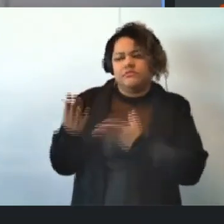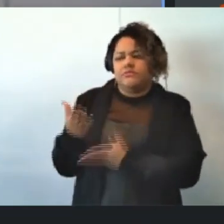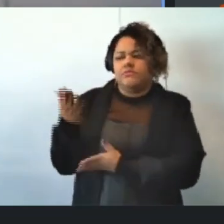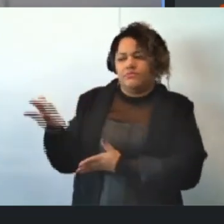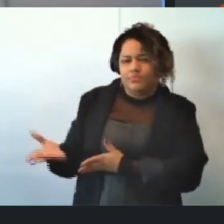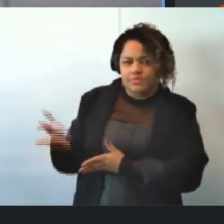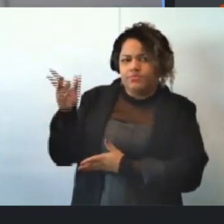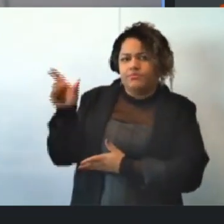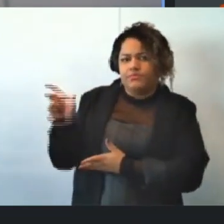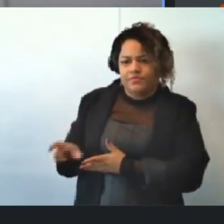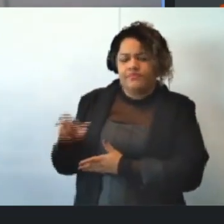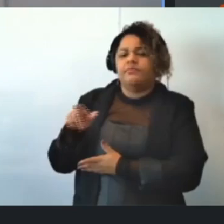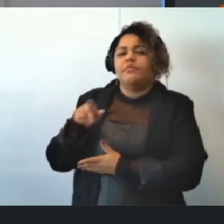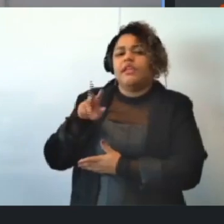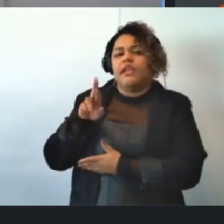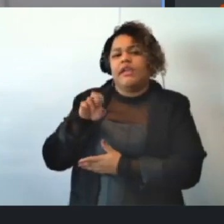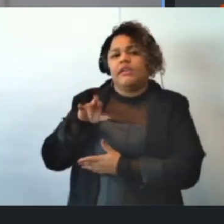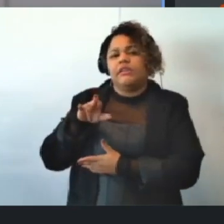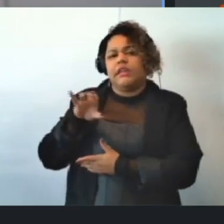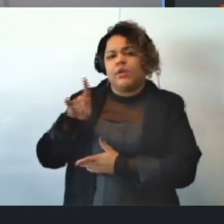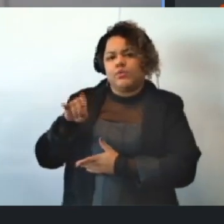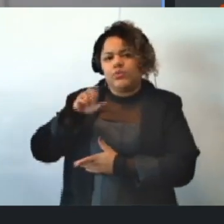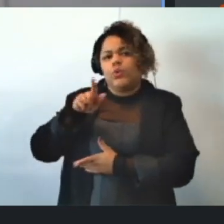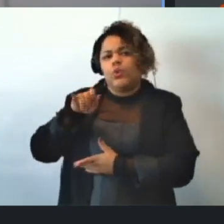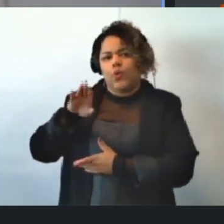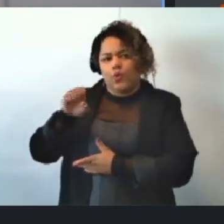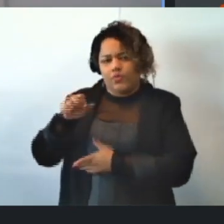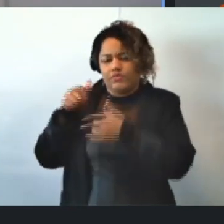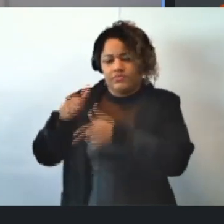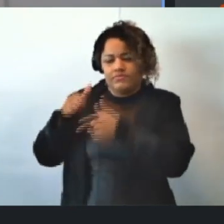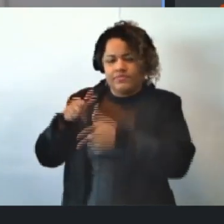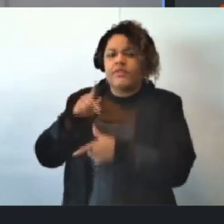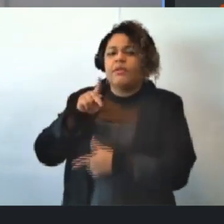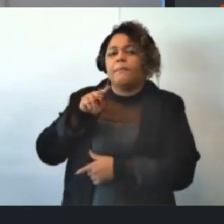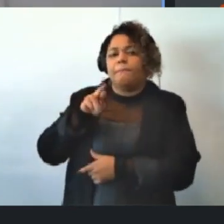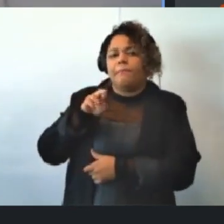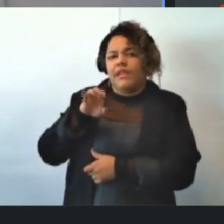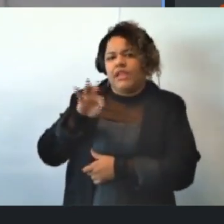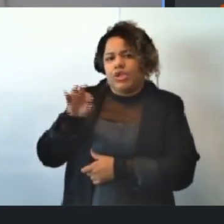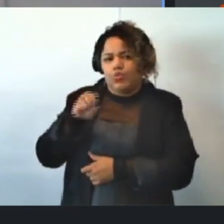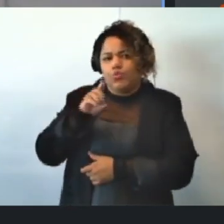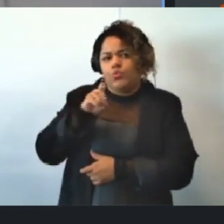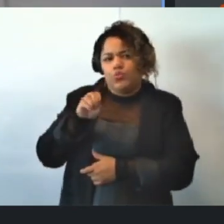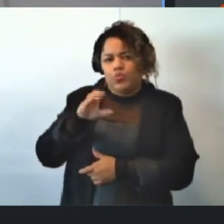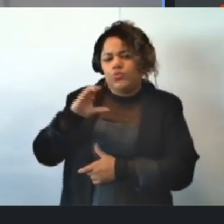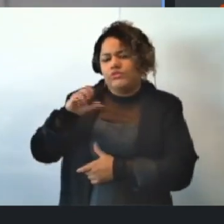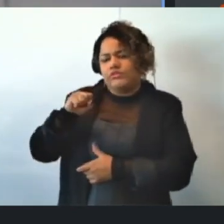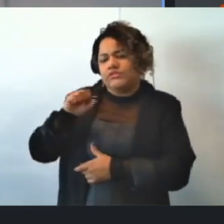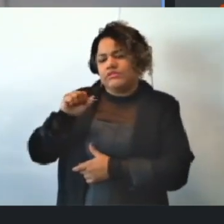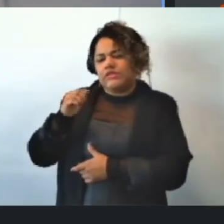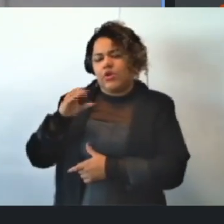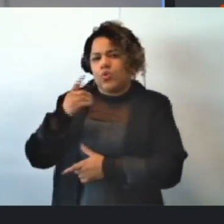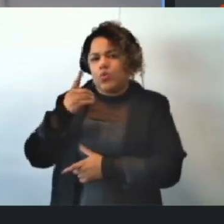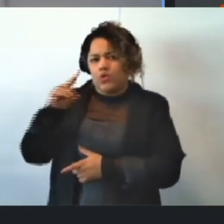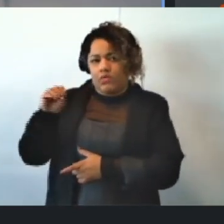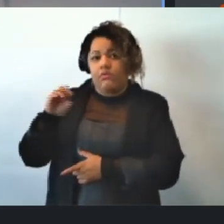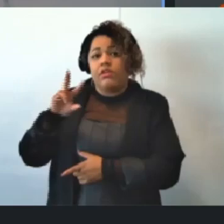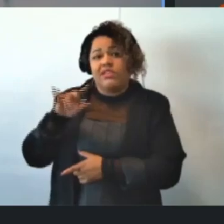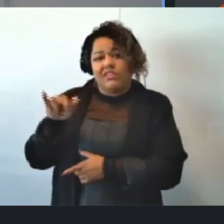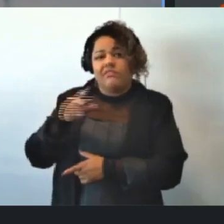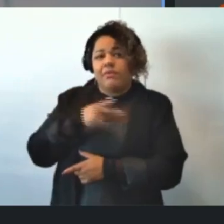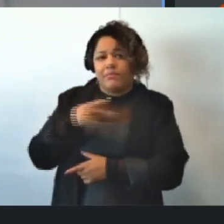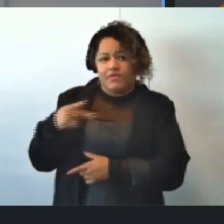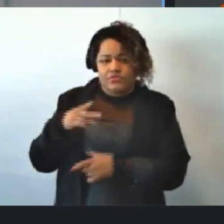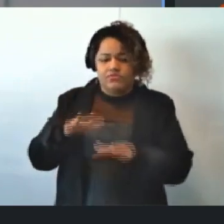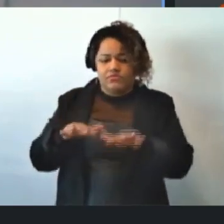Preto Sacolão, que vai liderar e presidir a audiência pública, que tem finalidade de debater sobre o fechamento